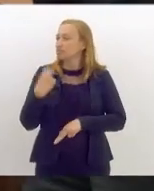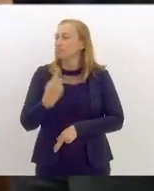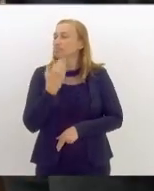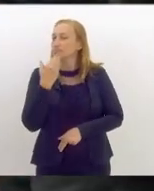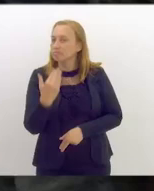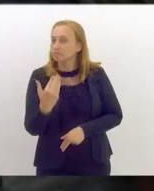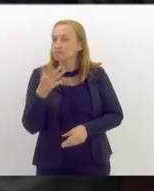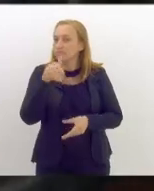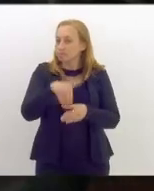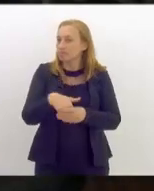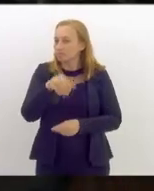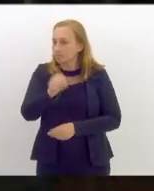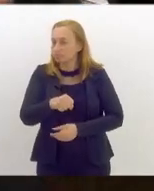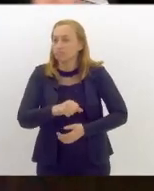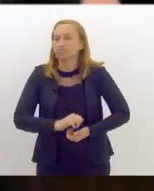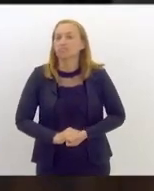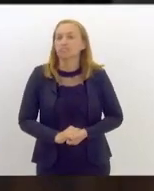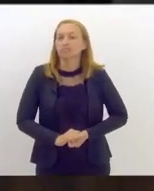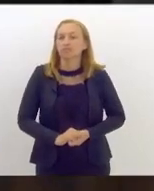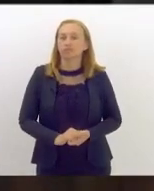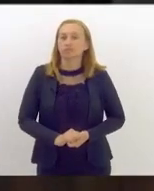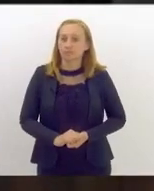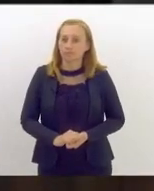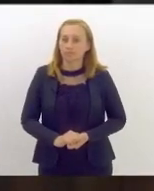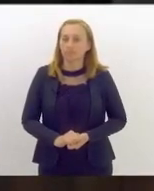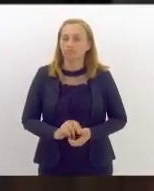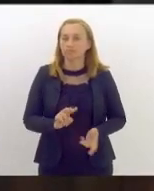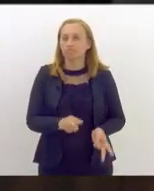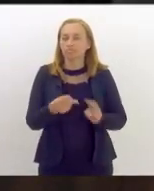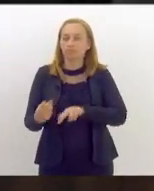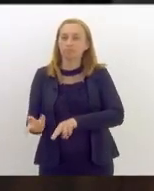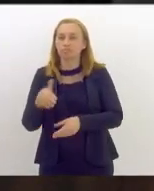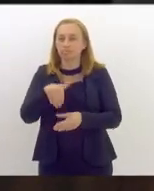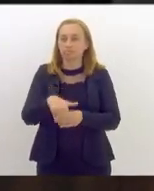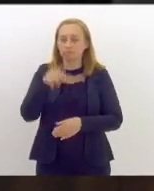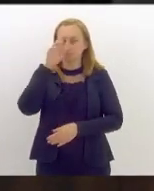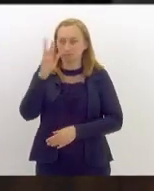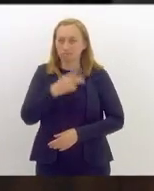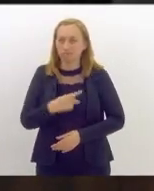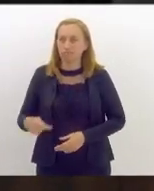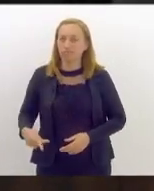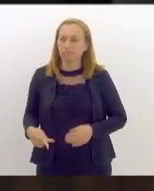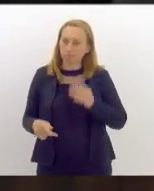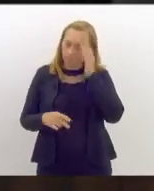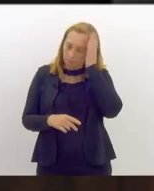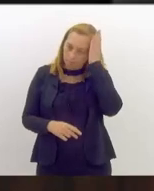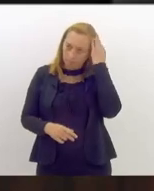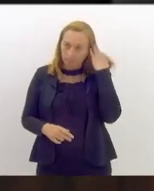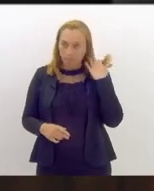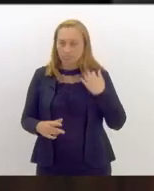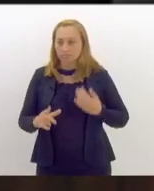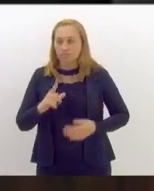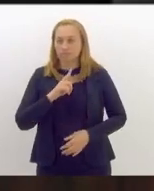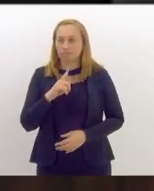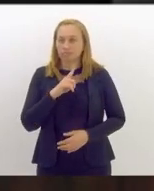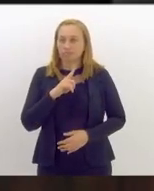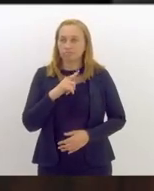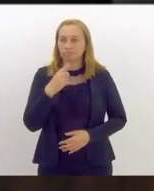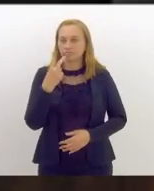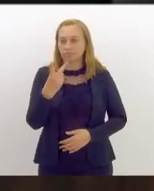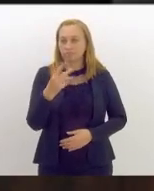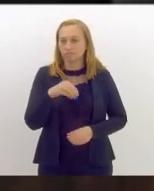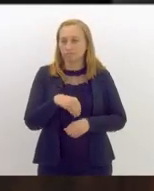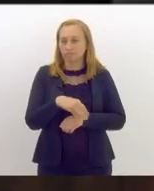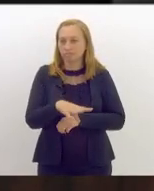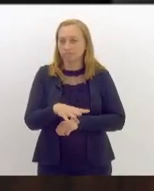pedimos o voto sim para encaminhar a votação Nós temos dois